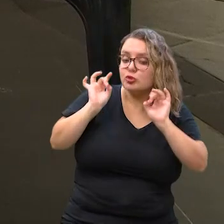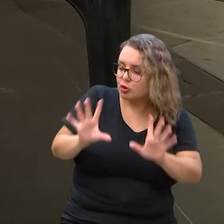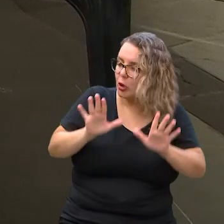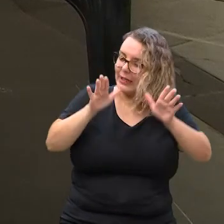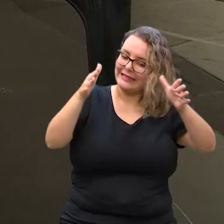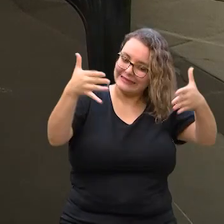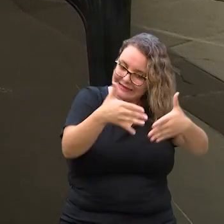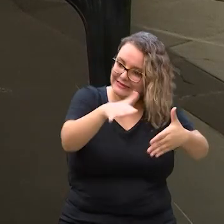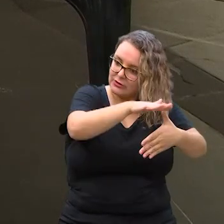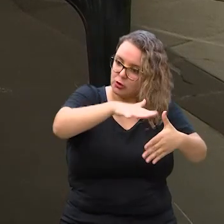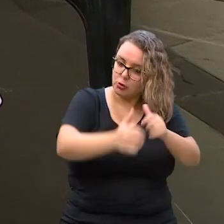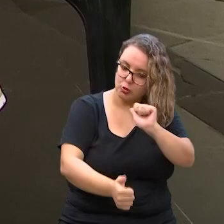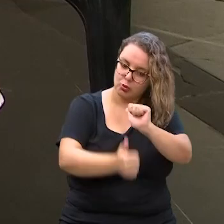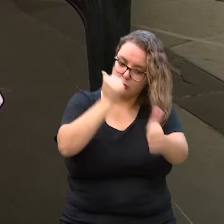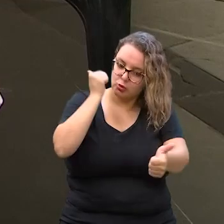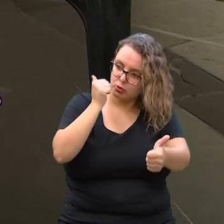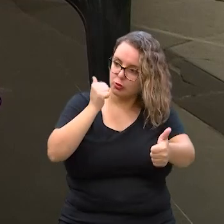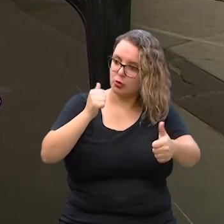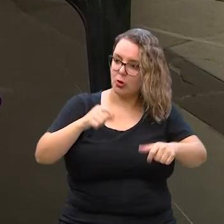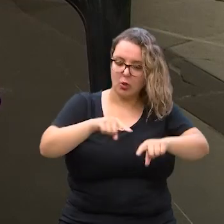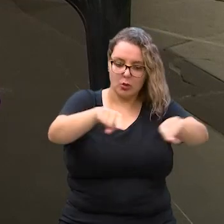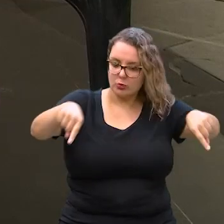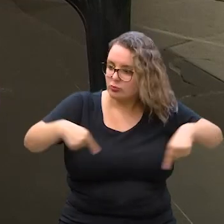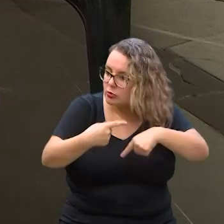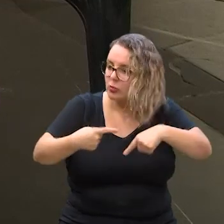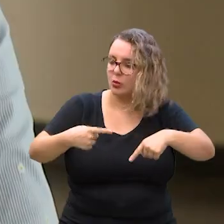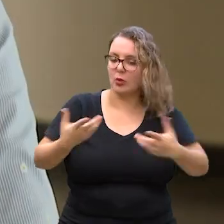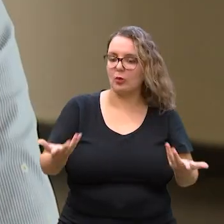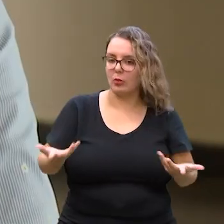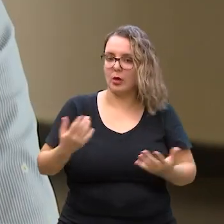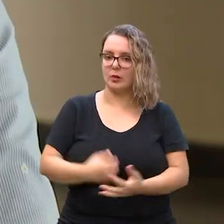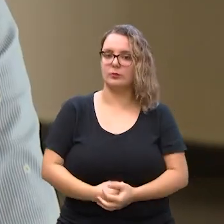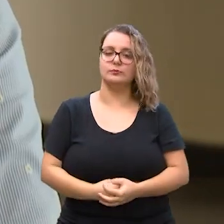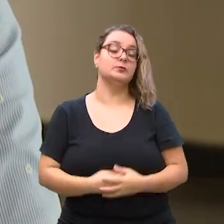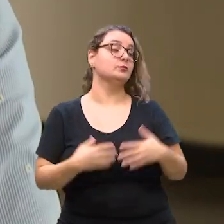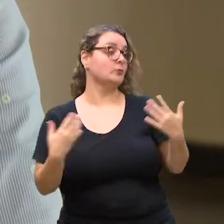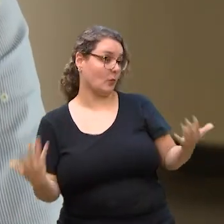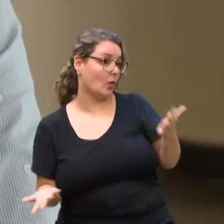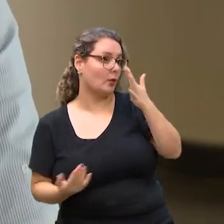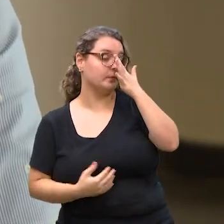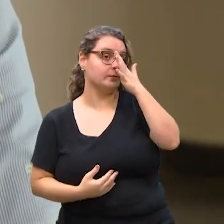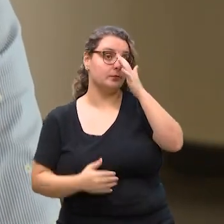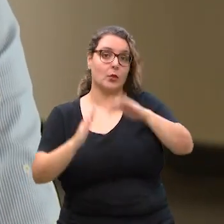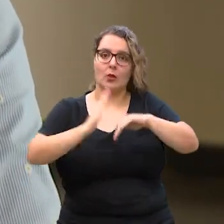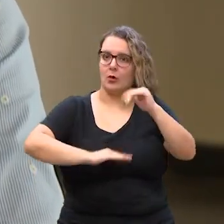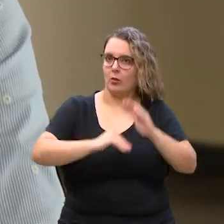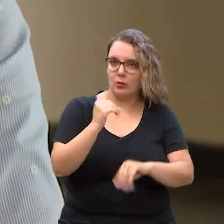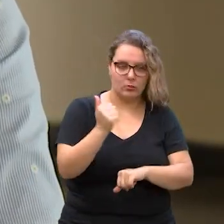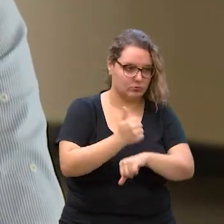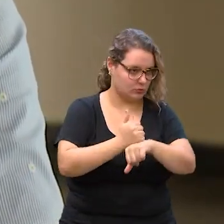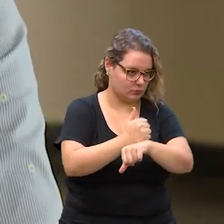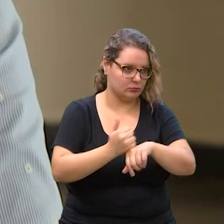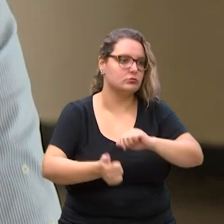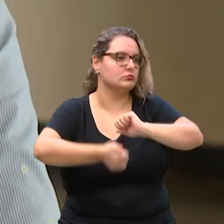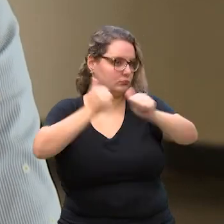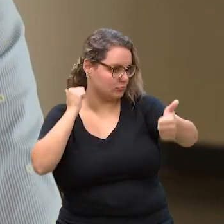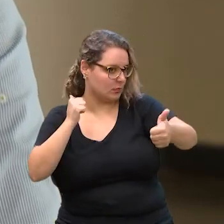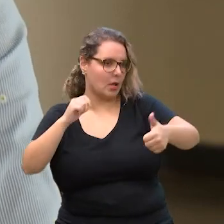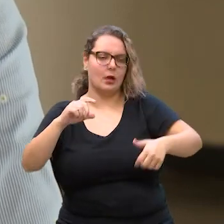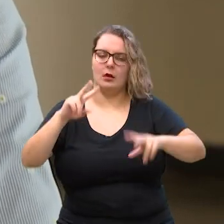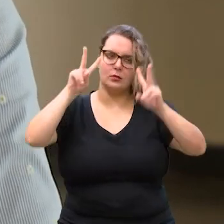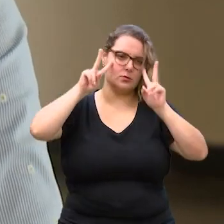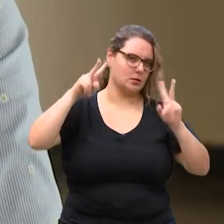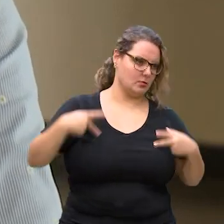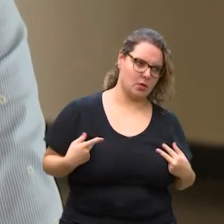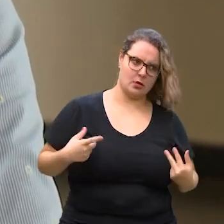tem ali dentro do tatame, dentro da quadra, campo? O atleta, ele é um ser humano, né? Então ele tem todas as outras